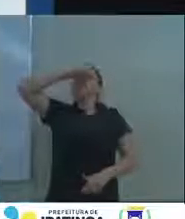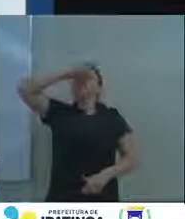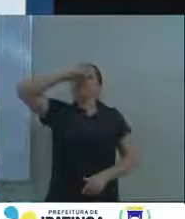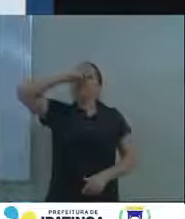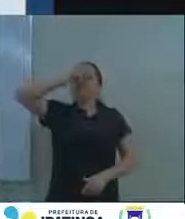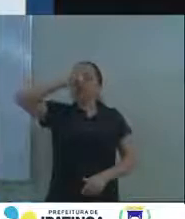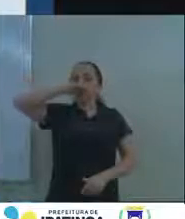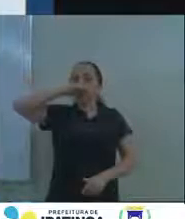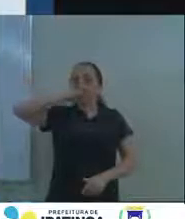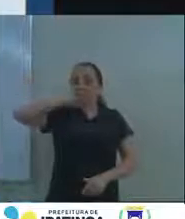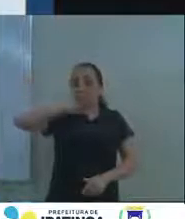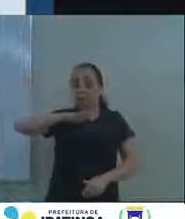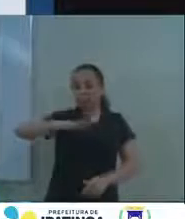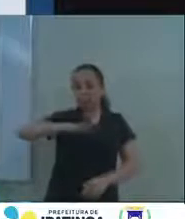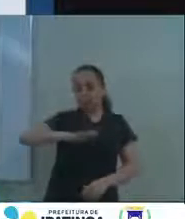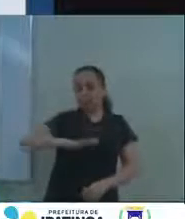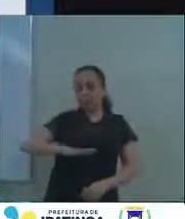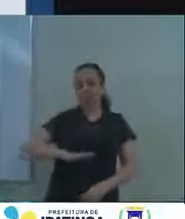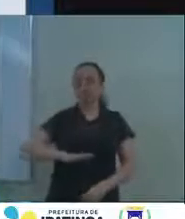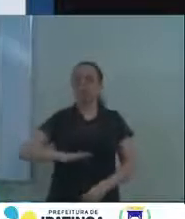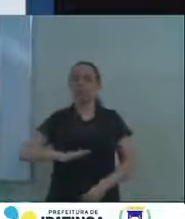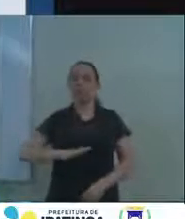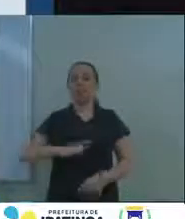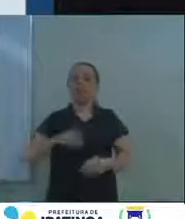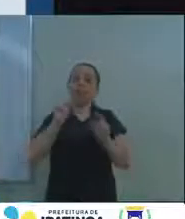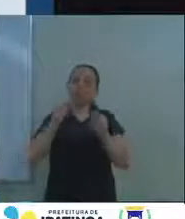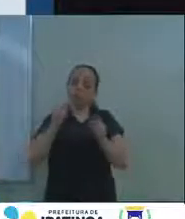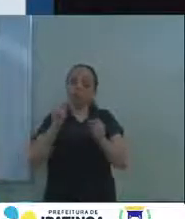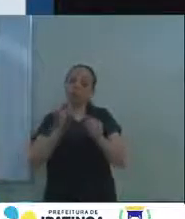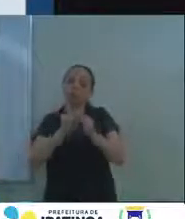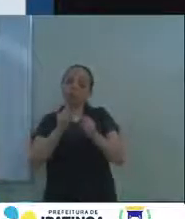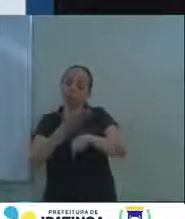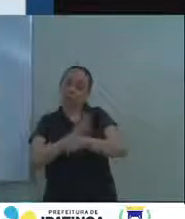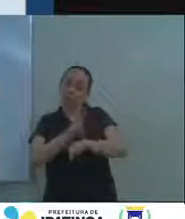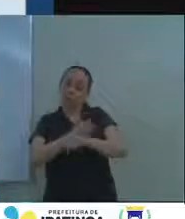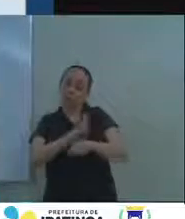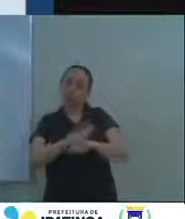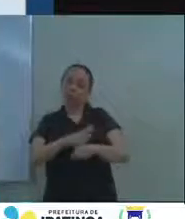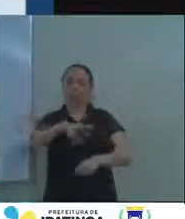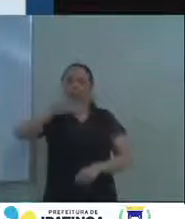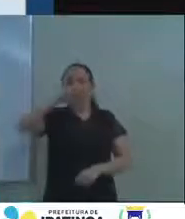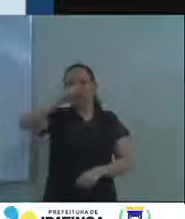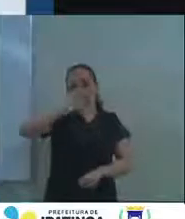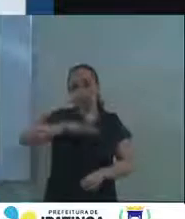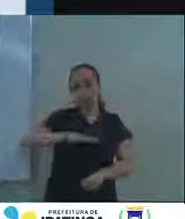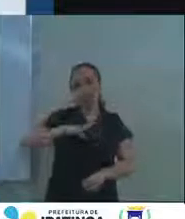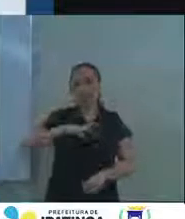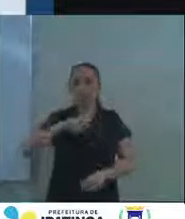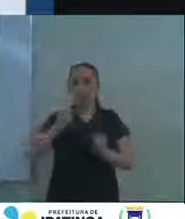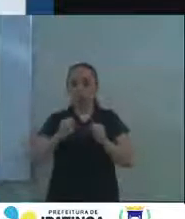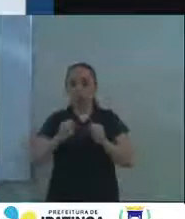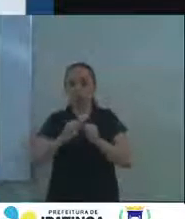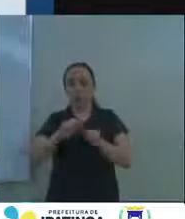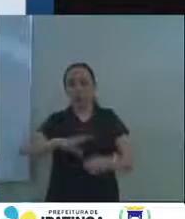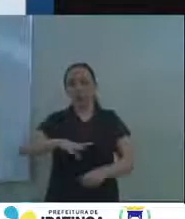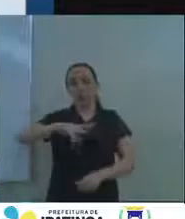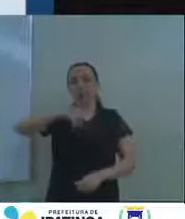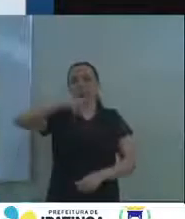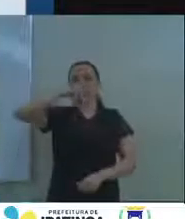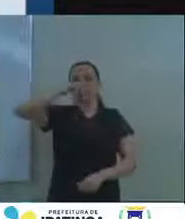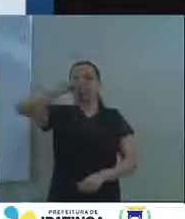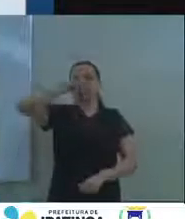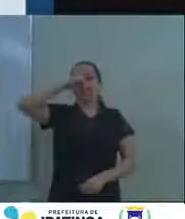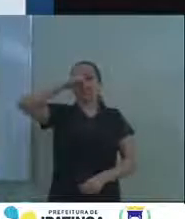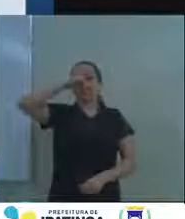Então, isso é um exercício respiratório. A gente pode utilizar também a variação de inspirar e fazer.